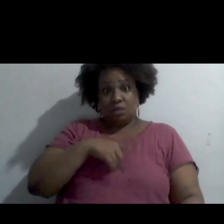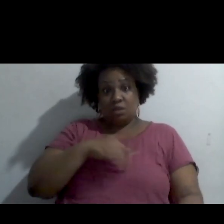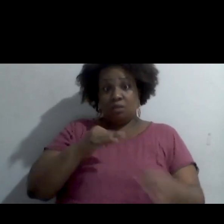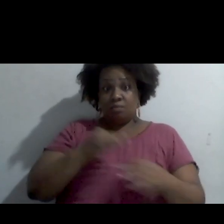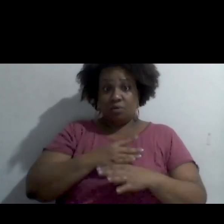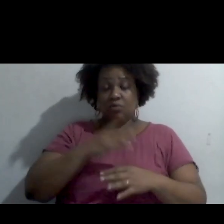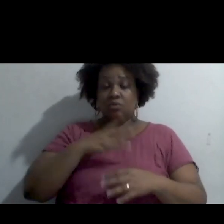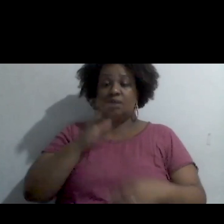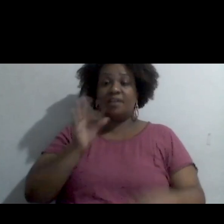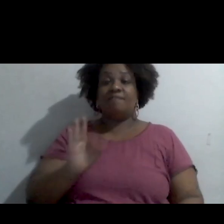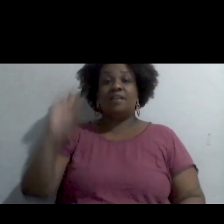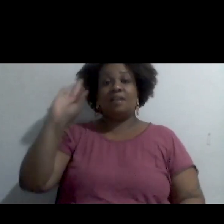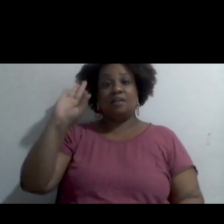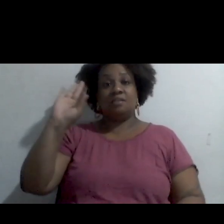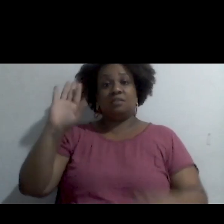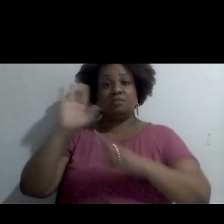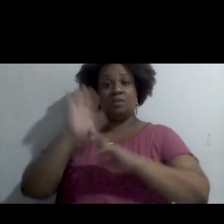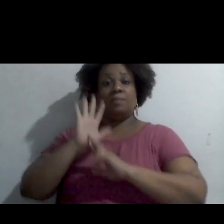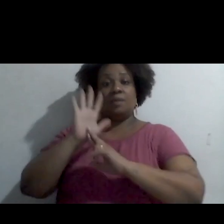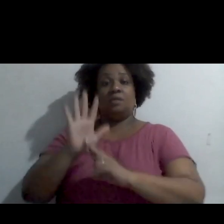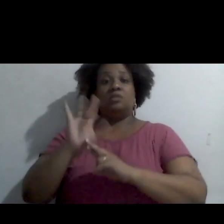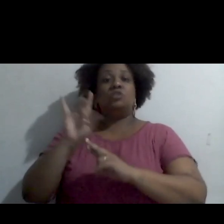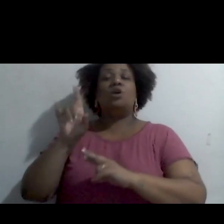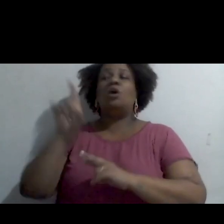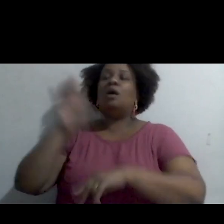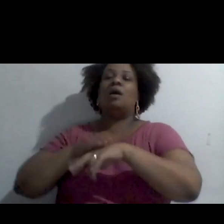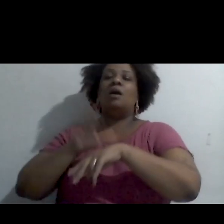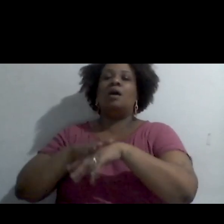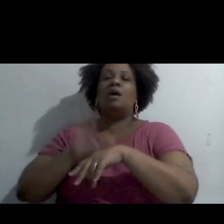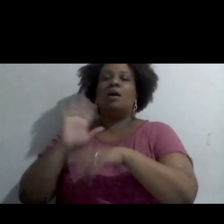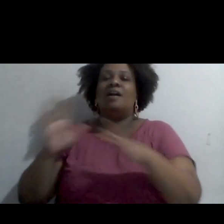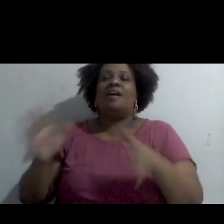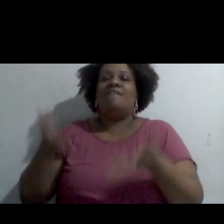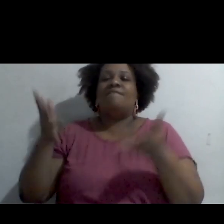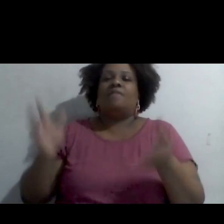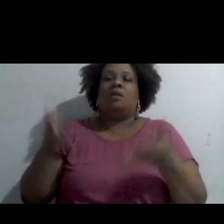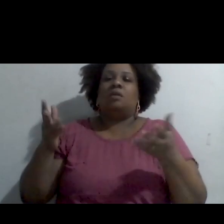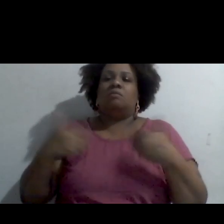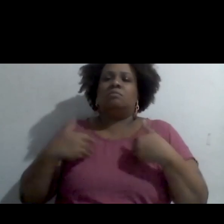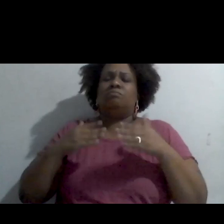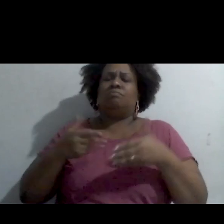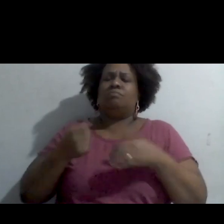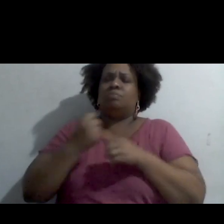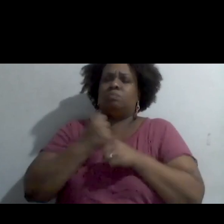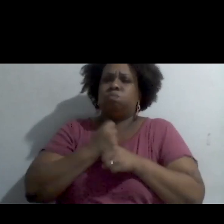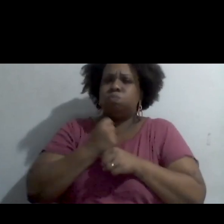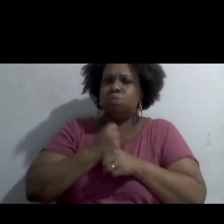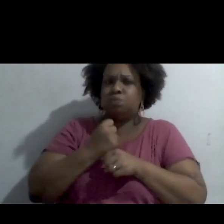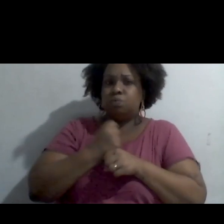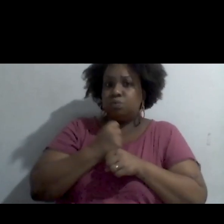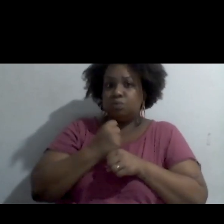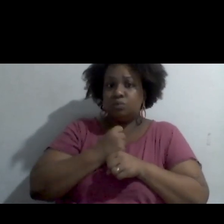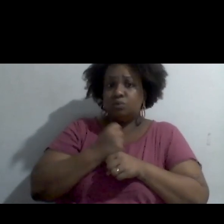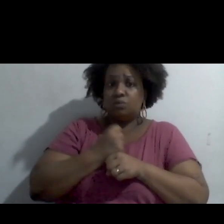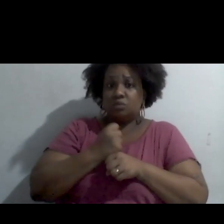representa, porém, ela só promove eventos. Então, eu estou há muitos anos querendo que as verbas